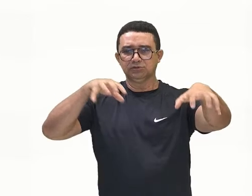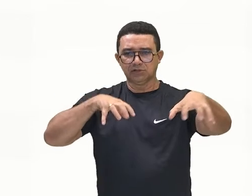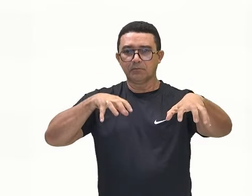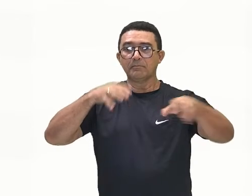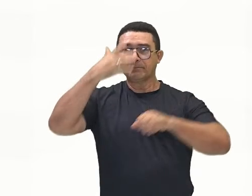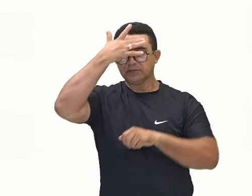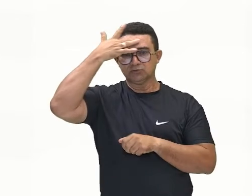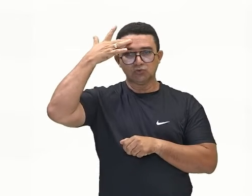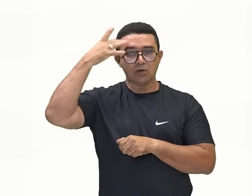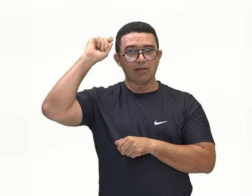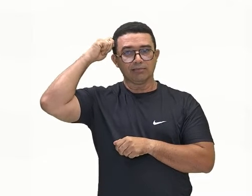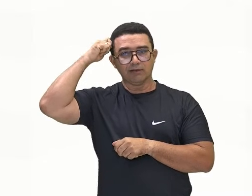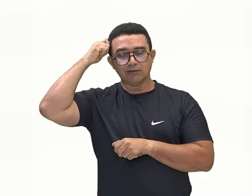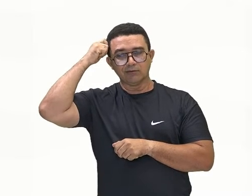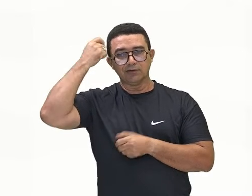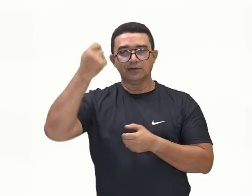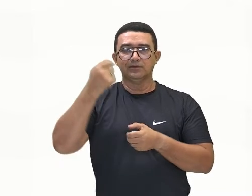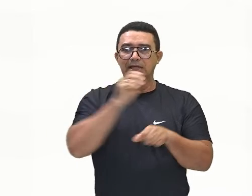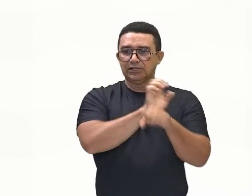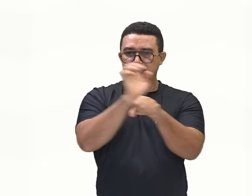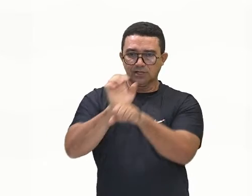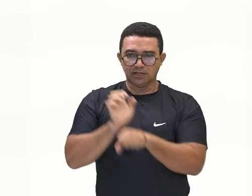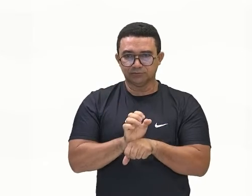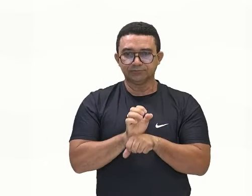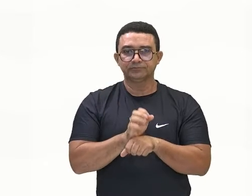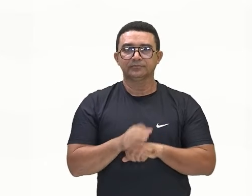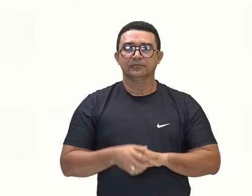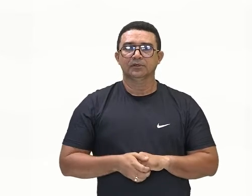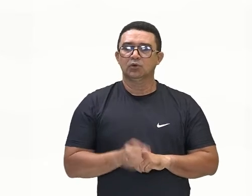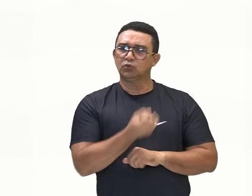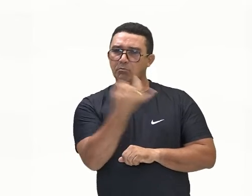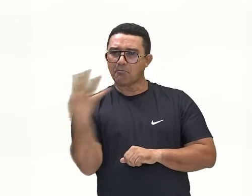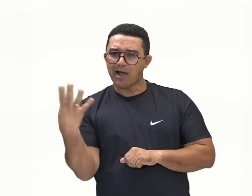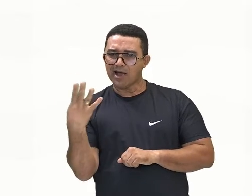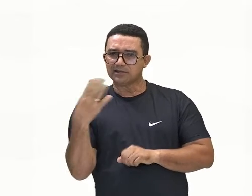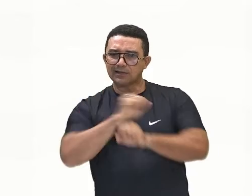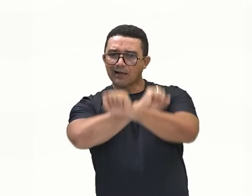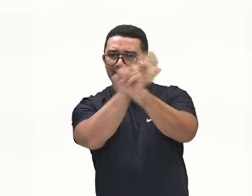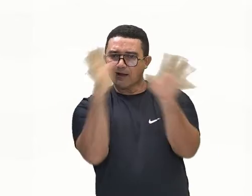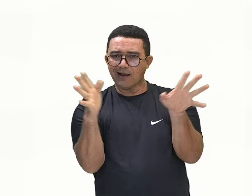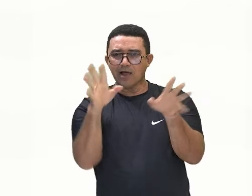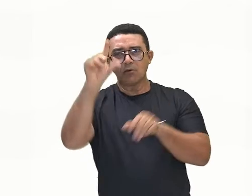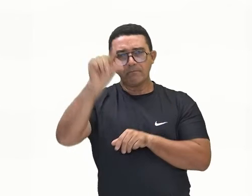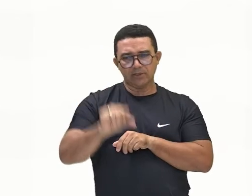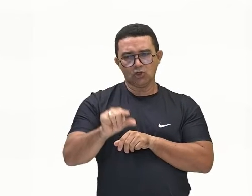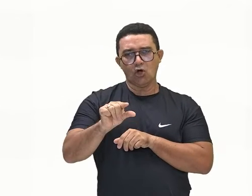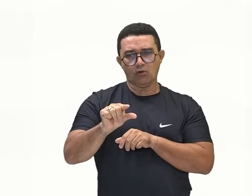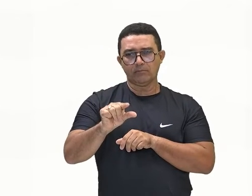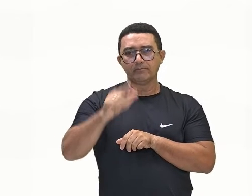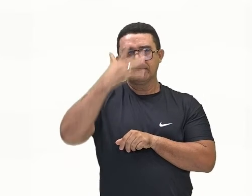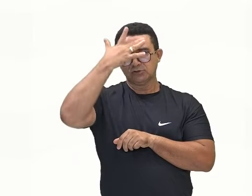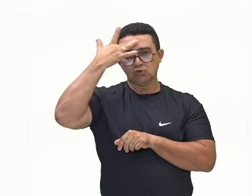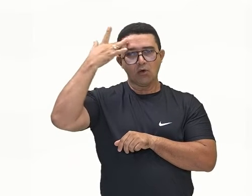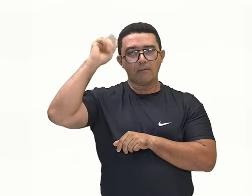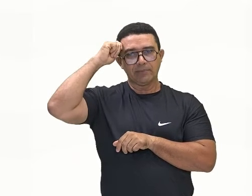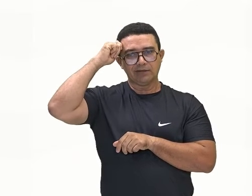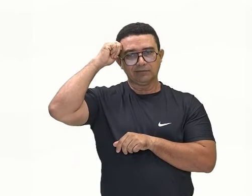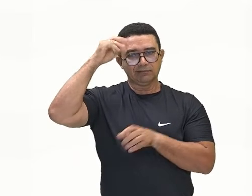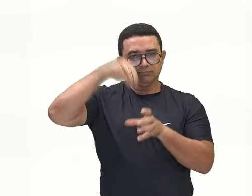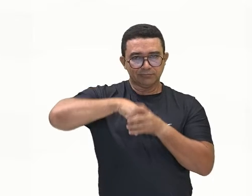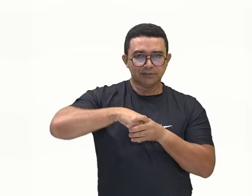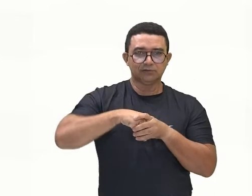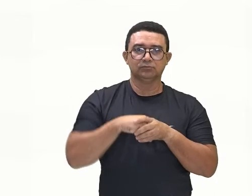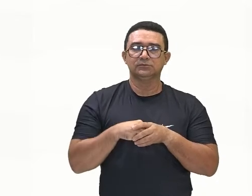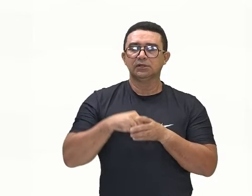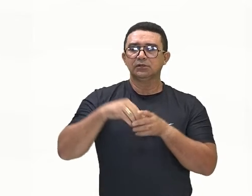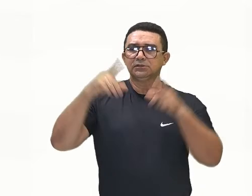negra por estados. E aí, ou seja, quanto mais claro, menor é a presença dessa população considerada preta, quanto mais